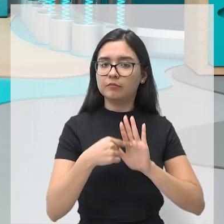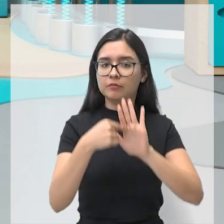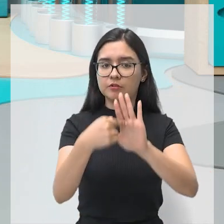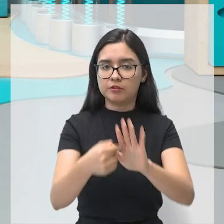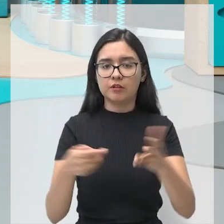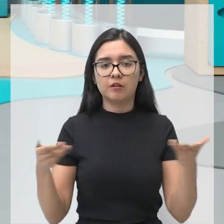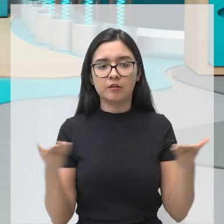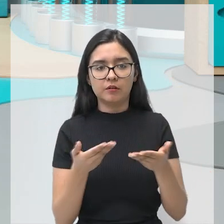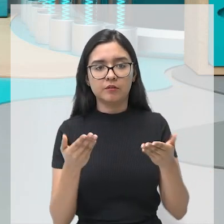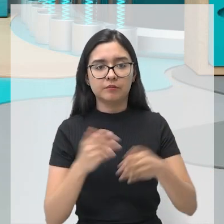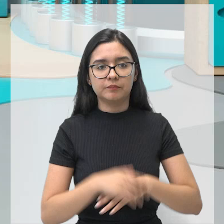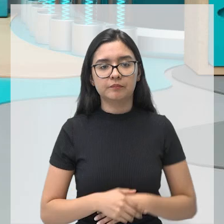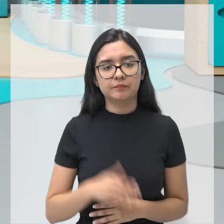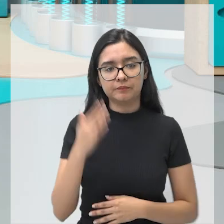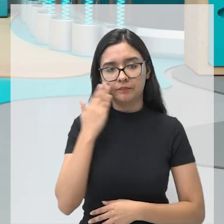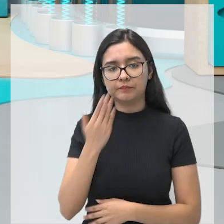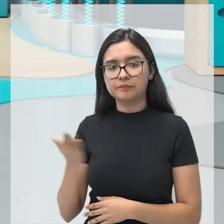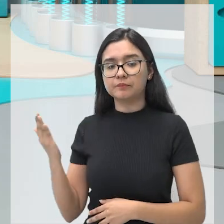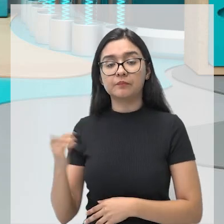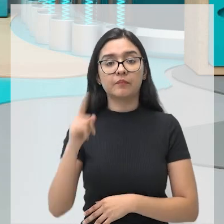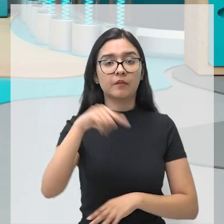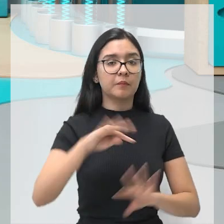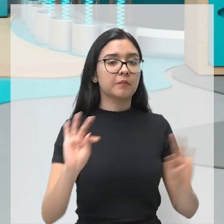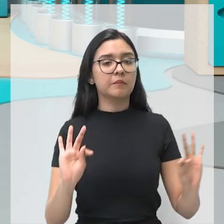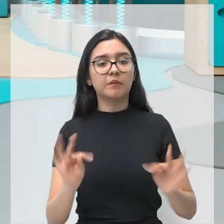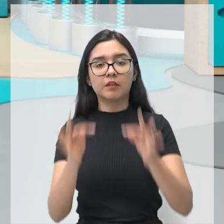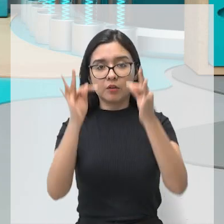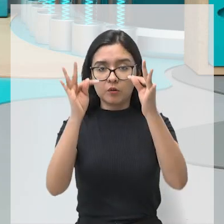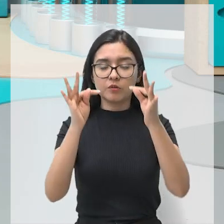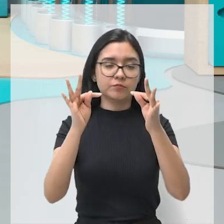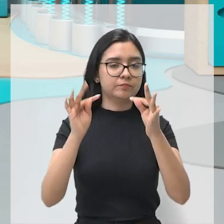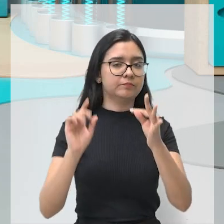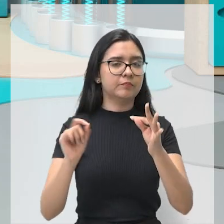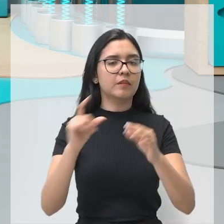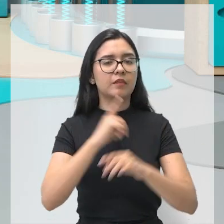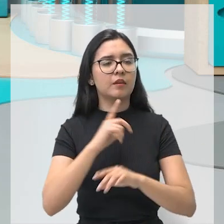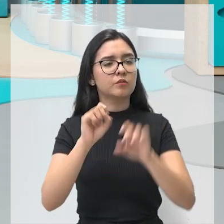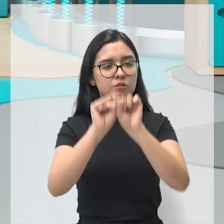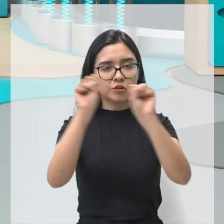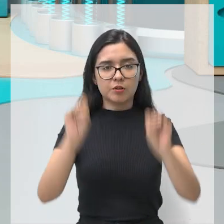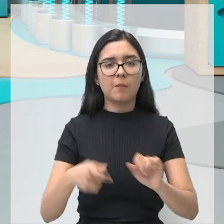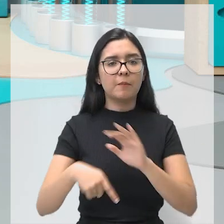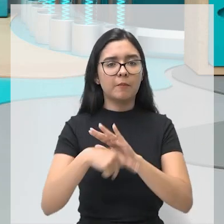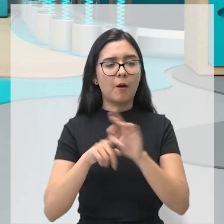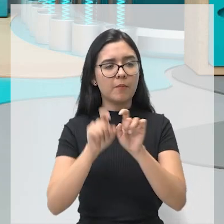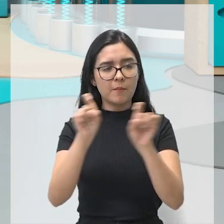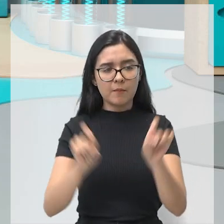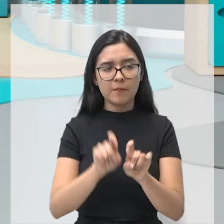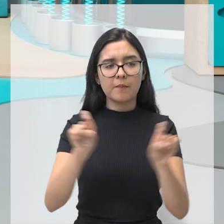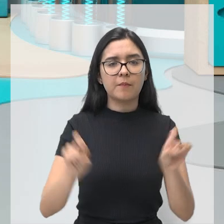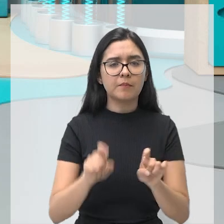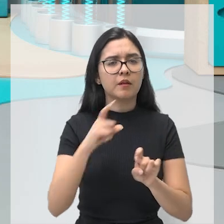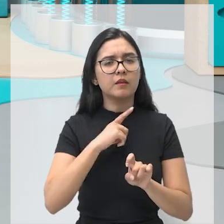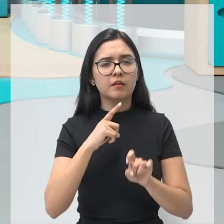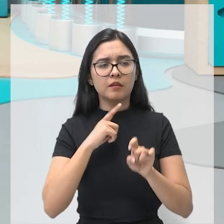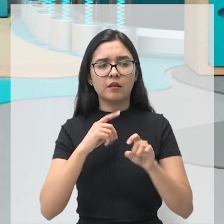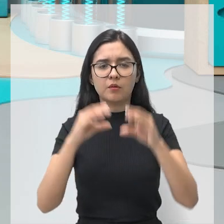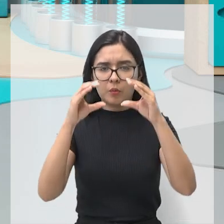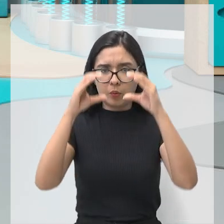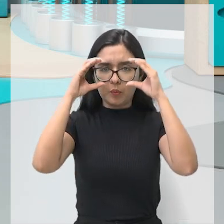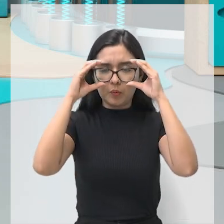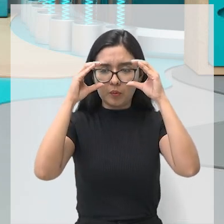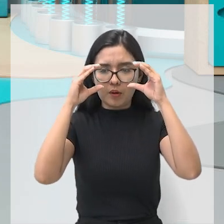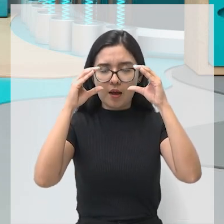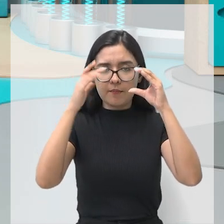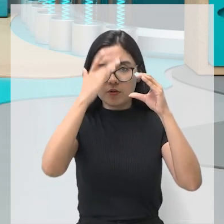gente agora. A realidade virtual ela é uma tecnologia baseada em um sistema computacional que cria ambientes virtuais